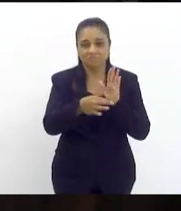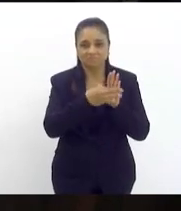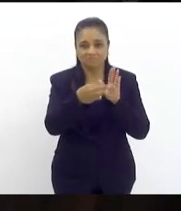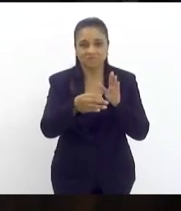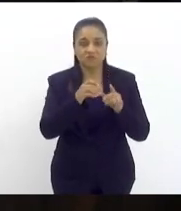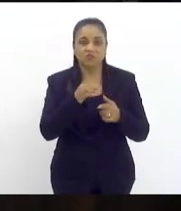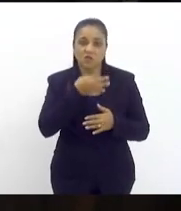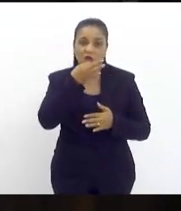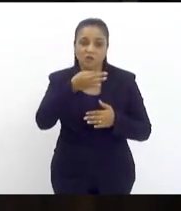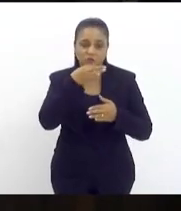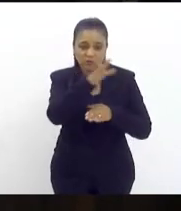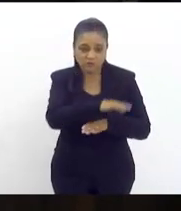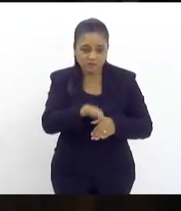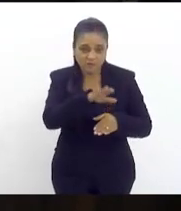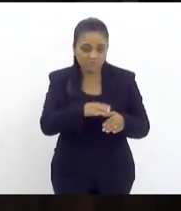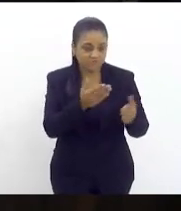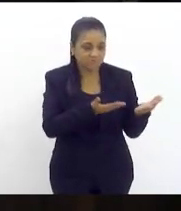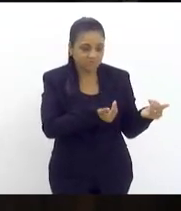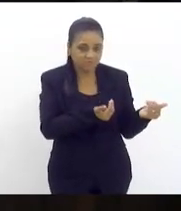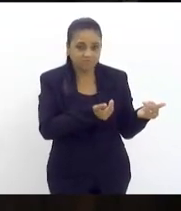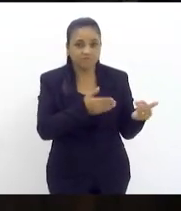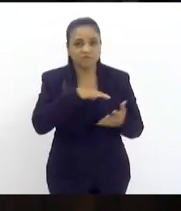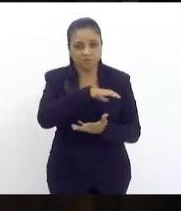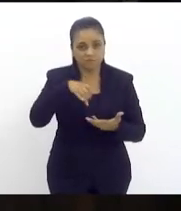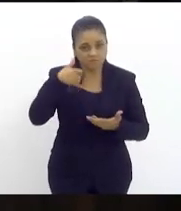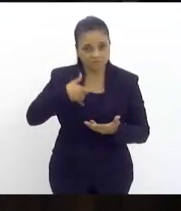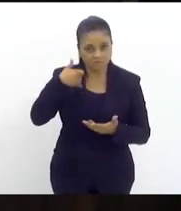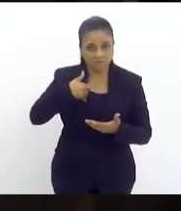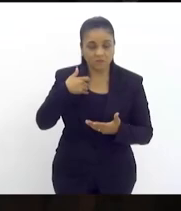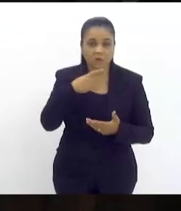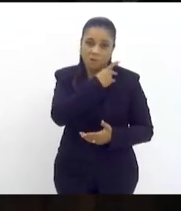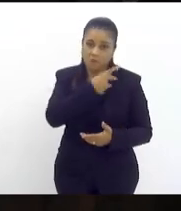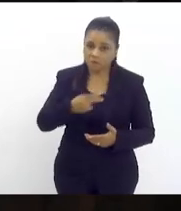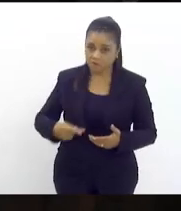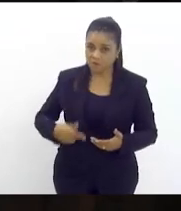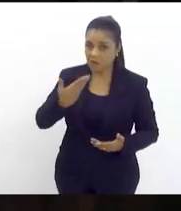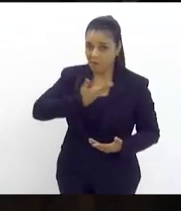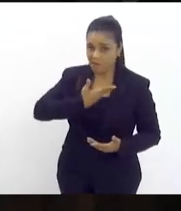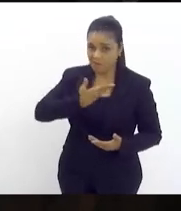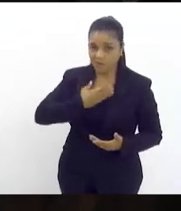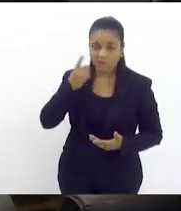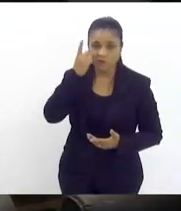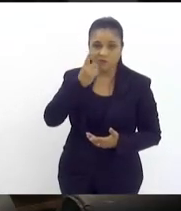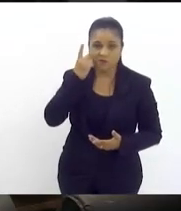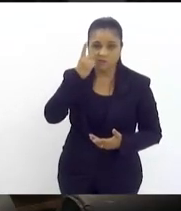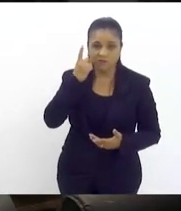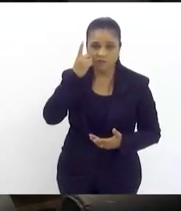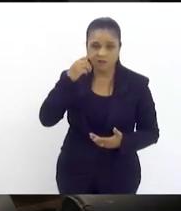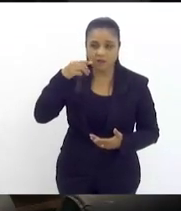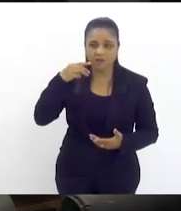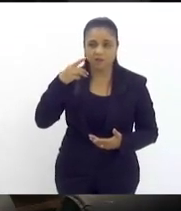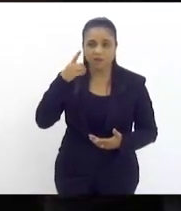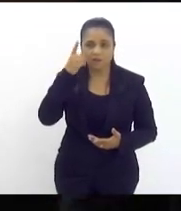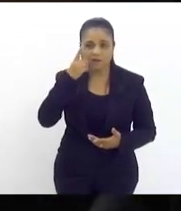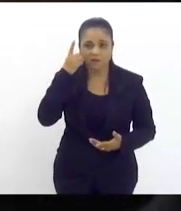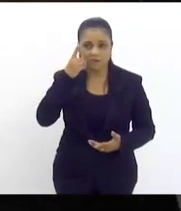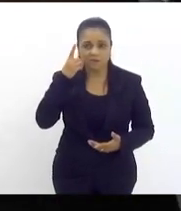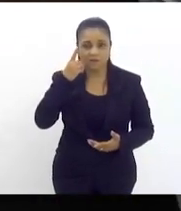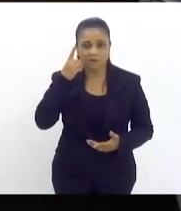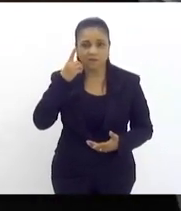Assuntos da Criança, do Adolescente e do Idoso, nosso presidente e amigo, deputado Munir Neto. Boa